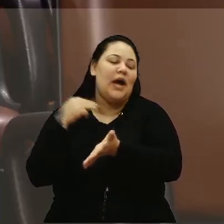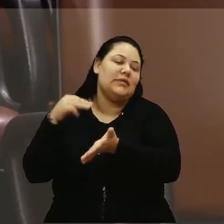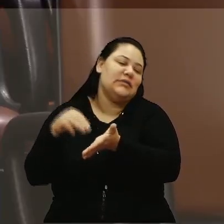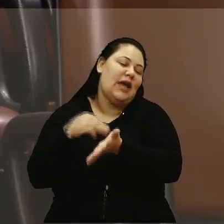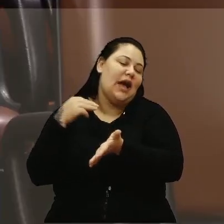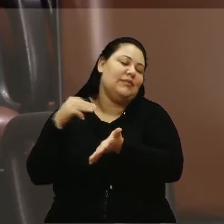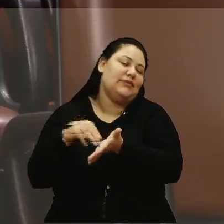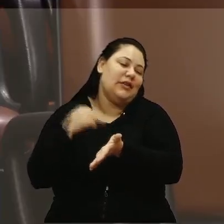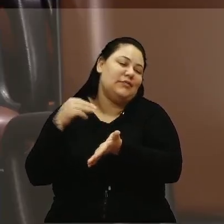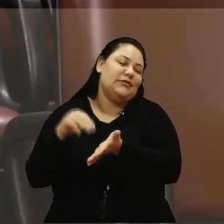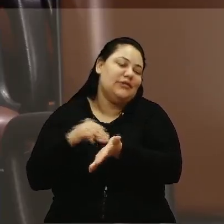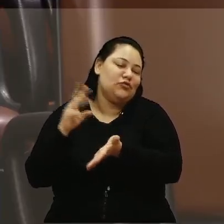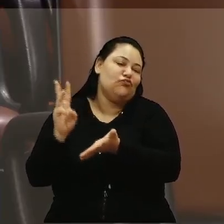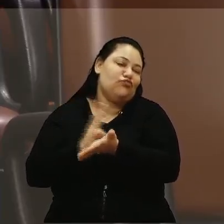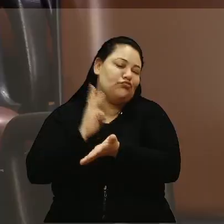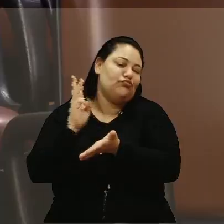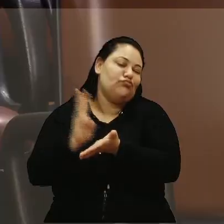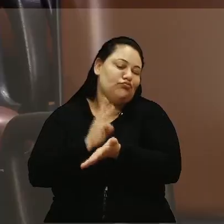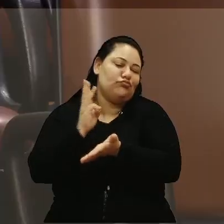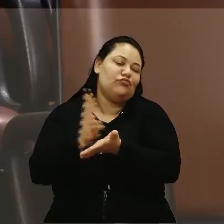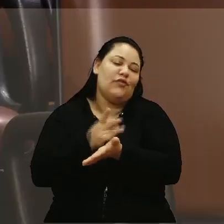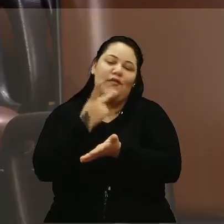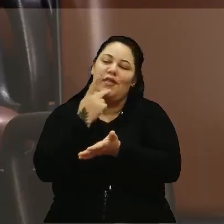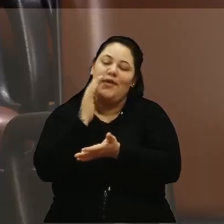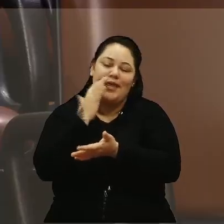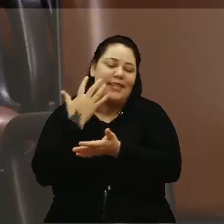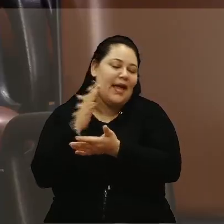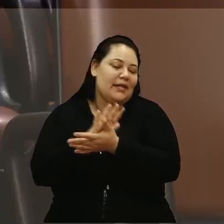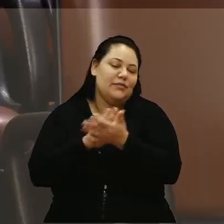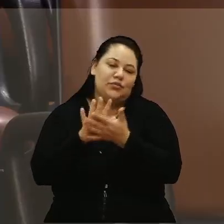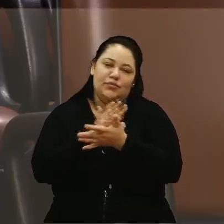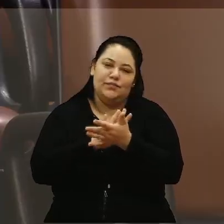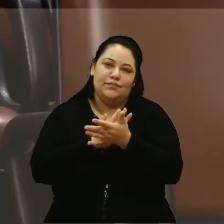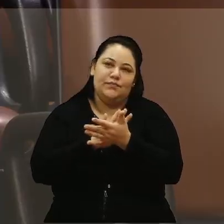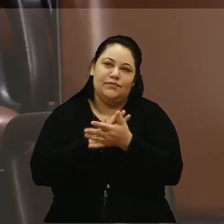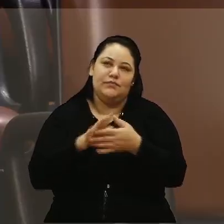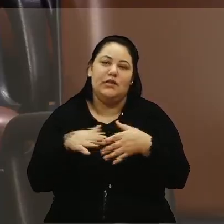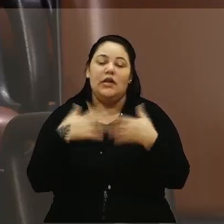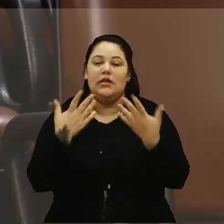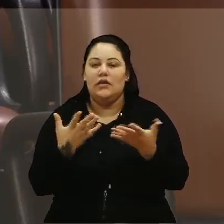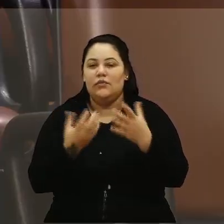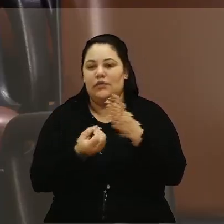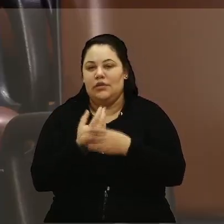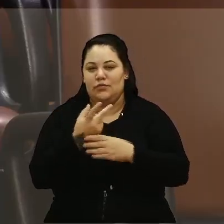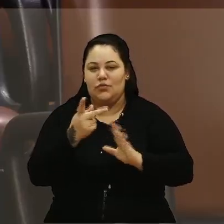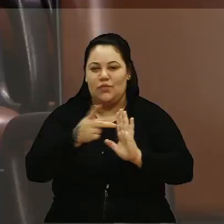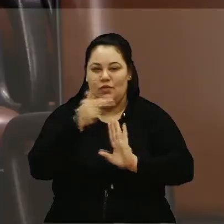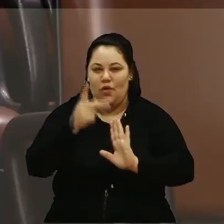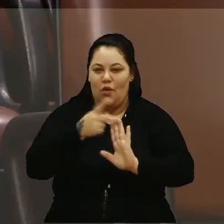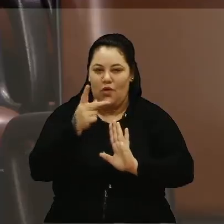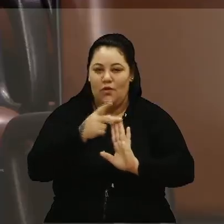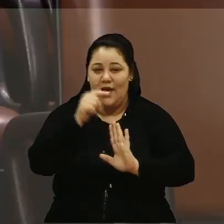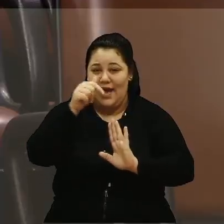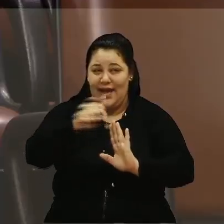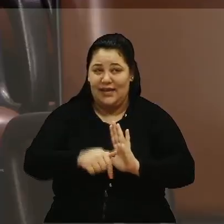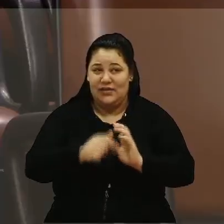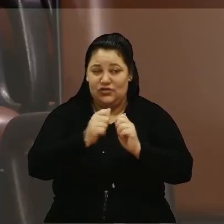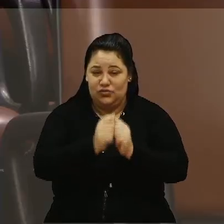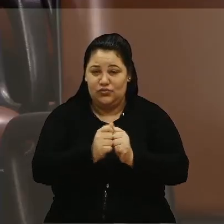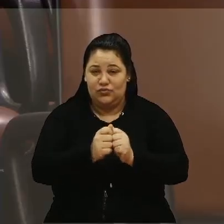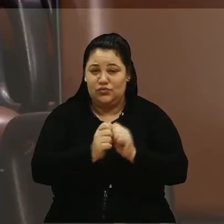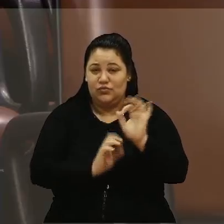de pais atípicos dizendo que nada tinha acontecido. Então, protocolamos aqui, nesta casa,